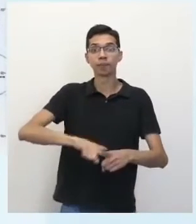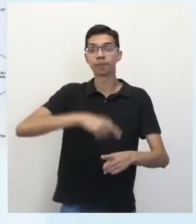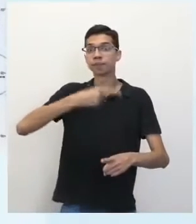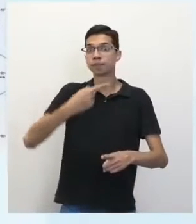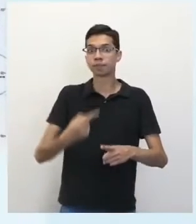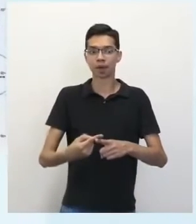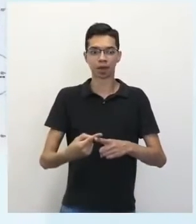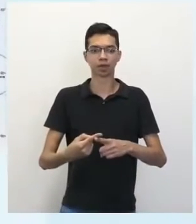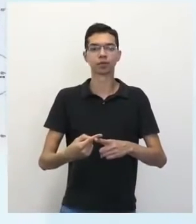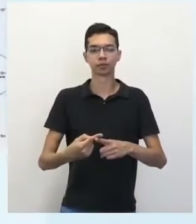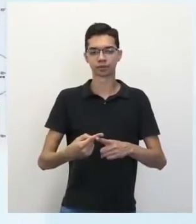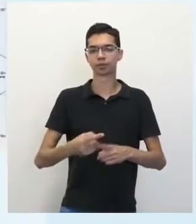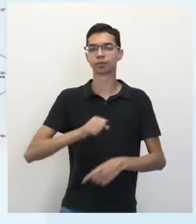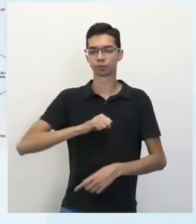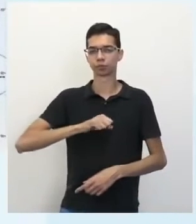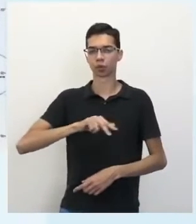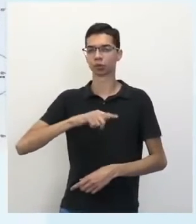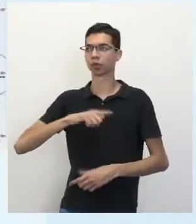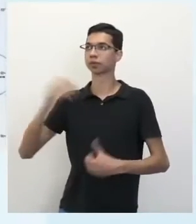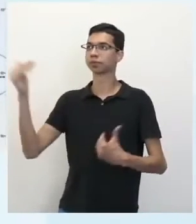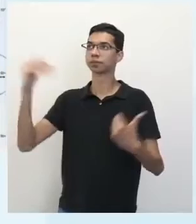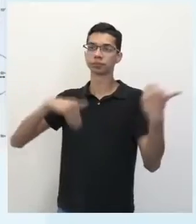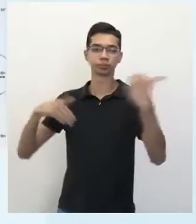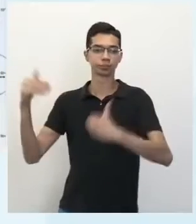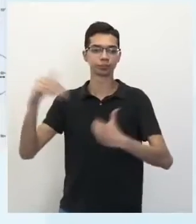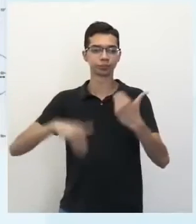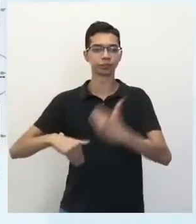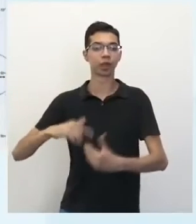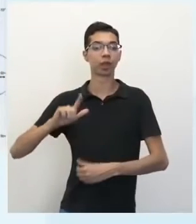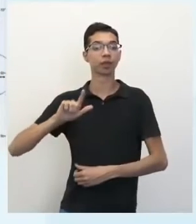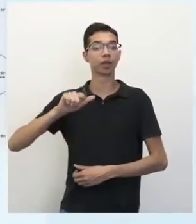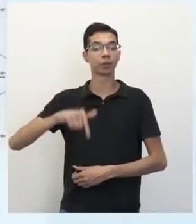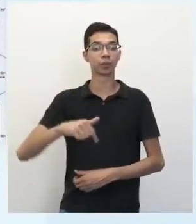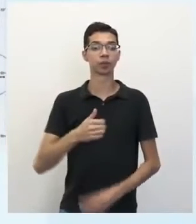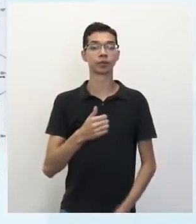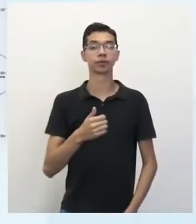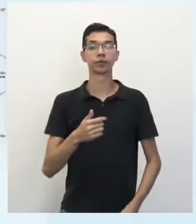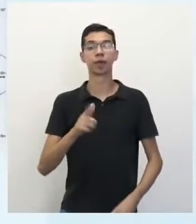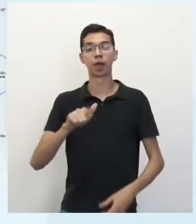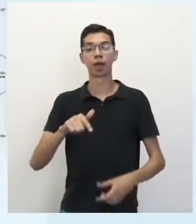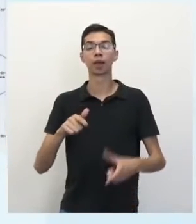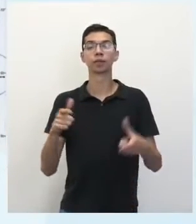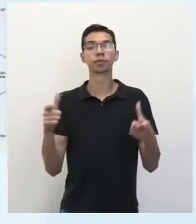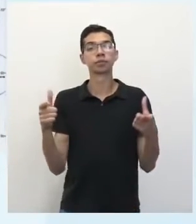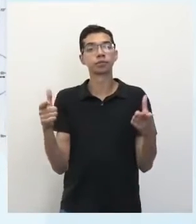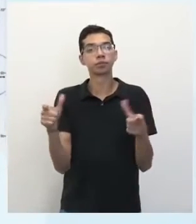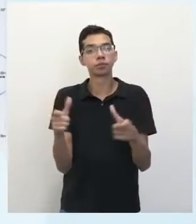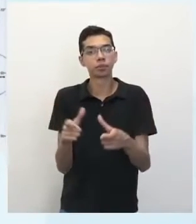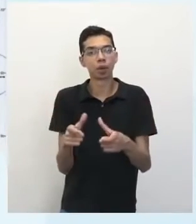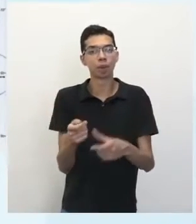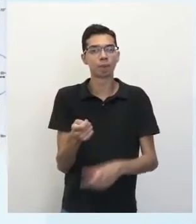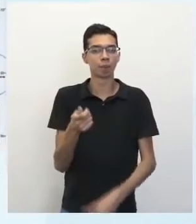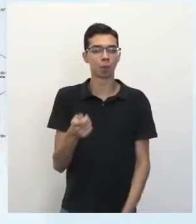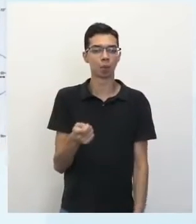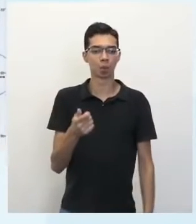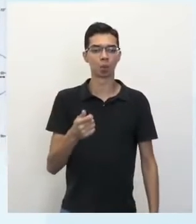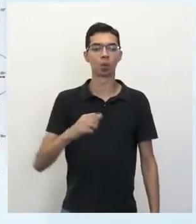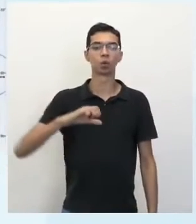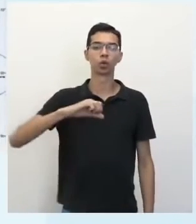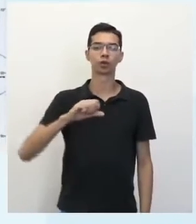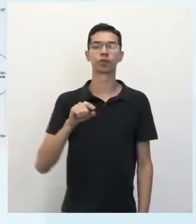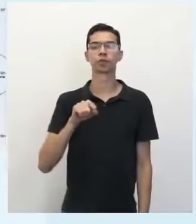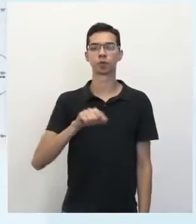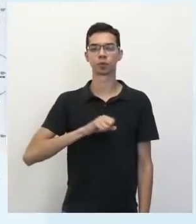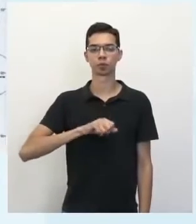e aí a imigração de declínio de 1960 a 1991, que aí em torno aí nesse período de 9